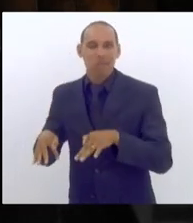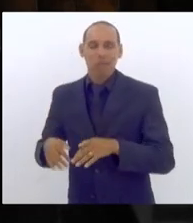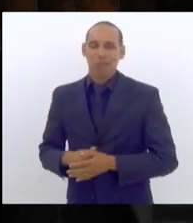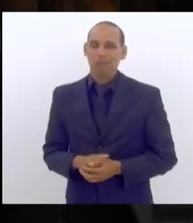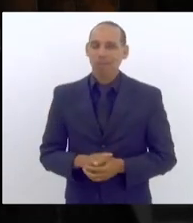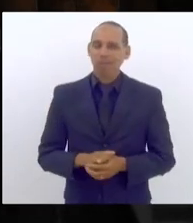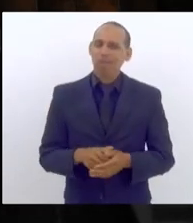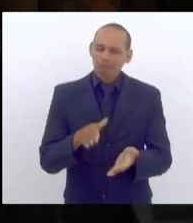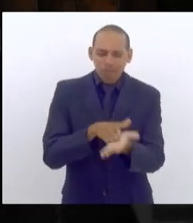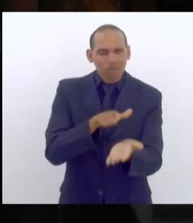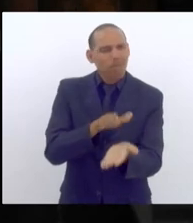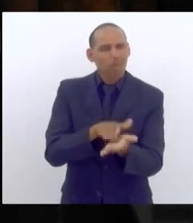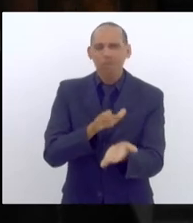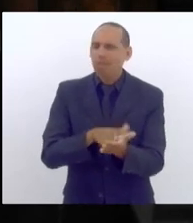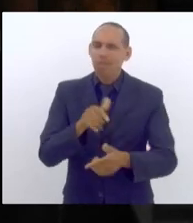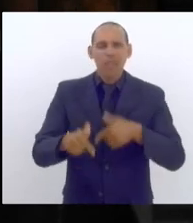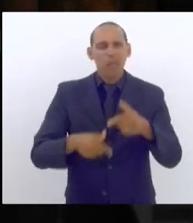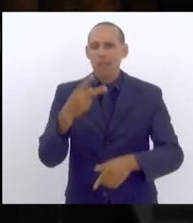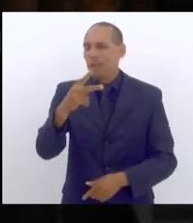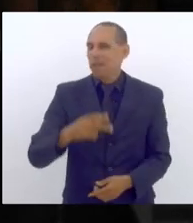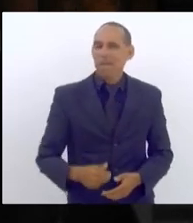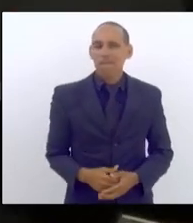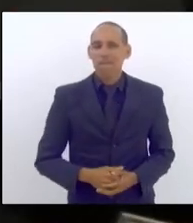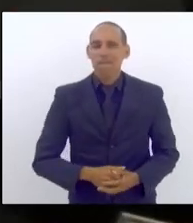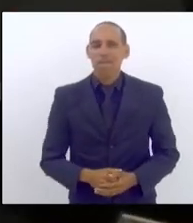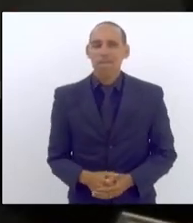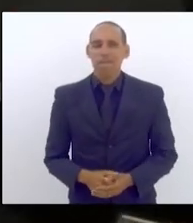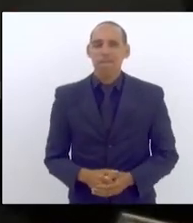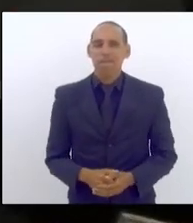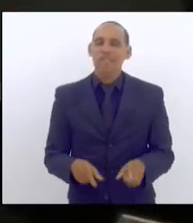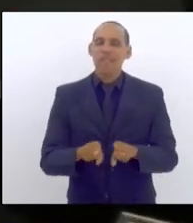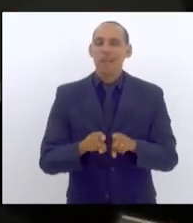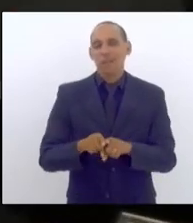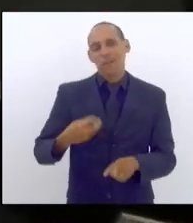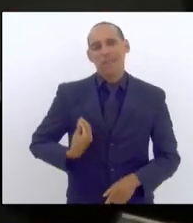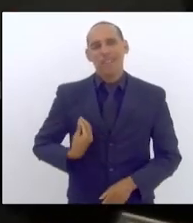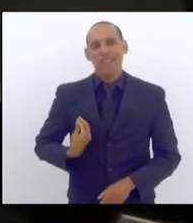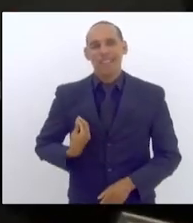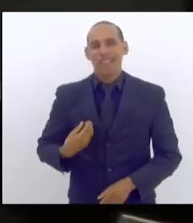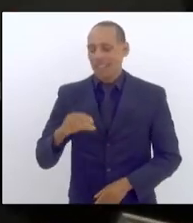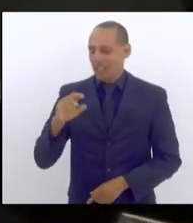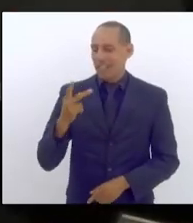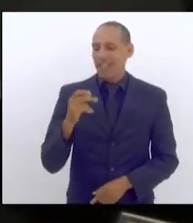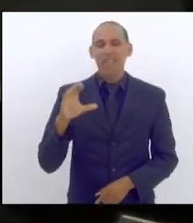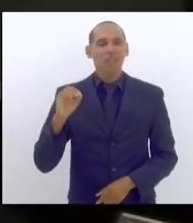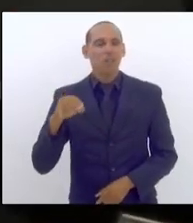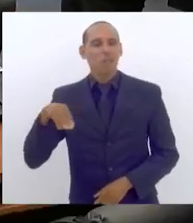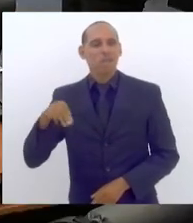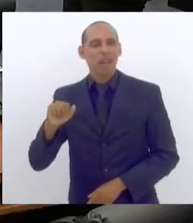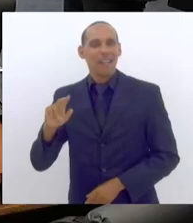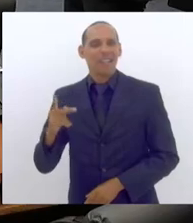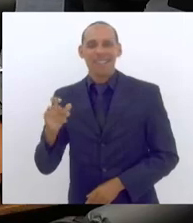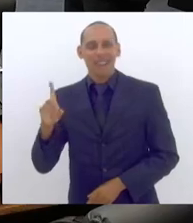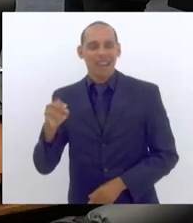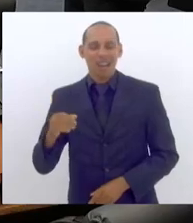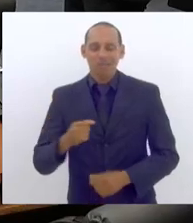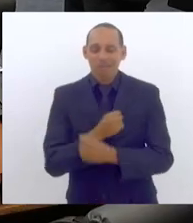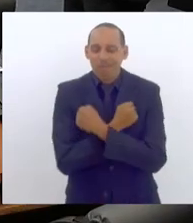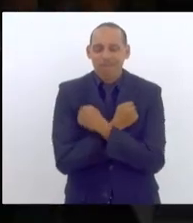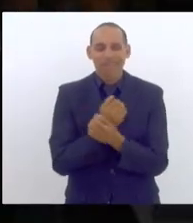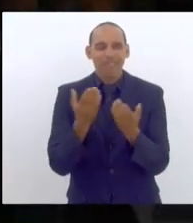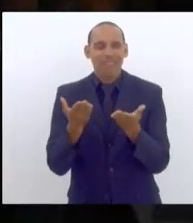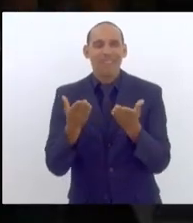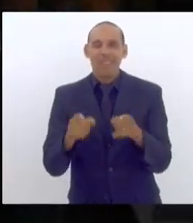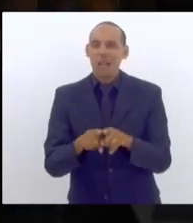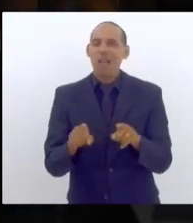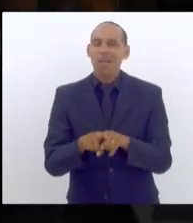e elogiar o seu trabalho. Tá? Também estava aqui uma pessoa que é o Chico Machado, também deixei um abraço para ele, está com uma